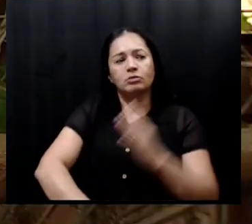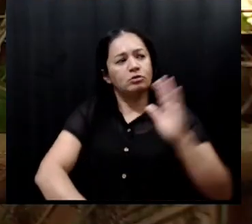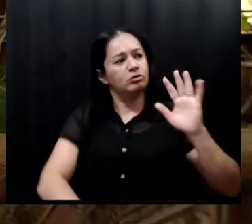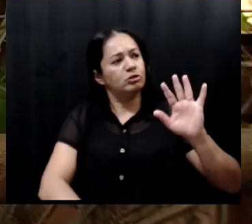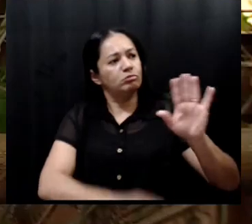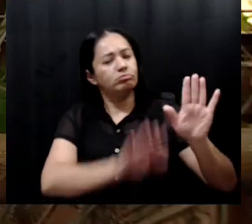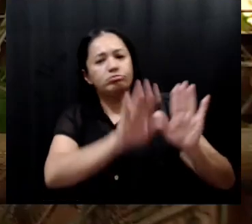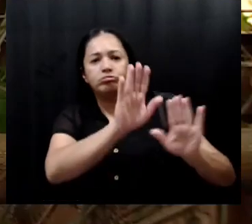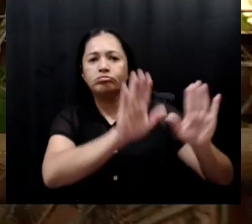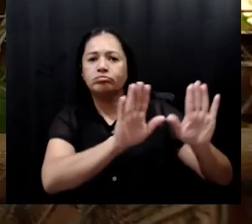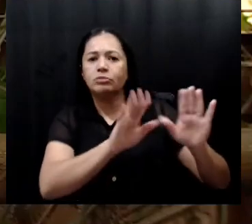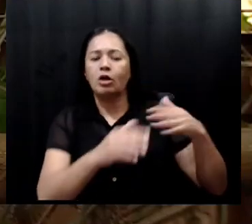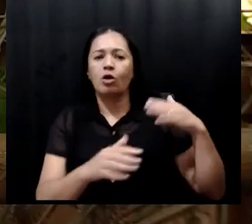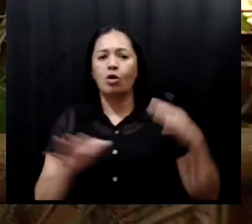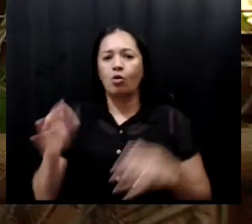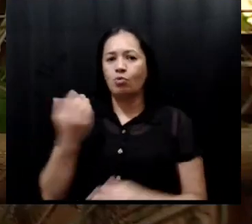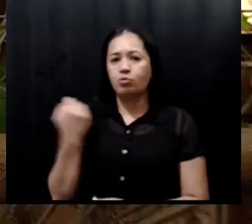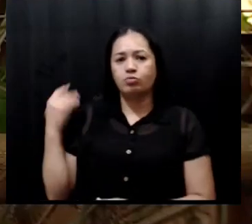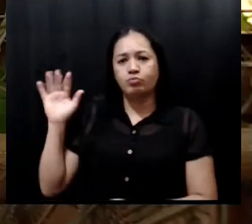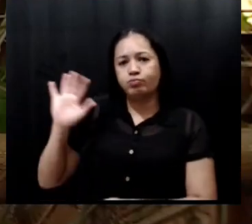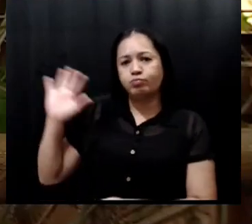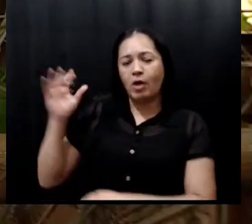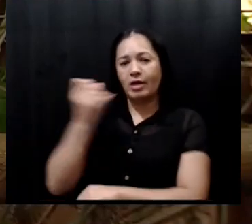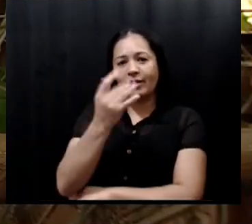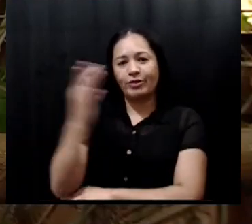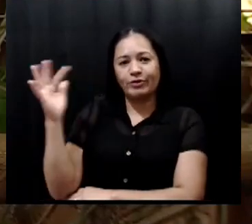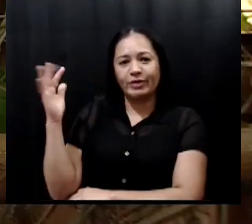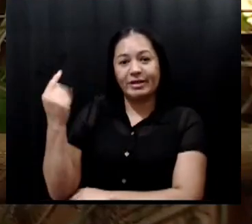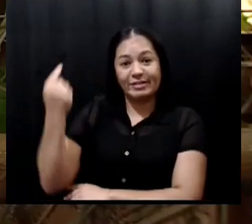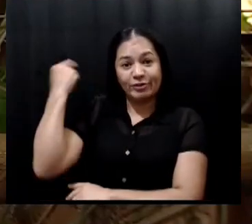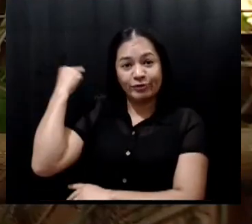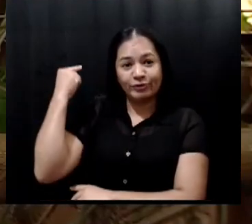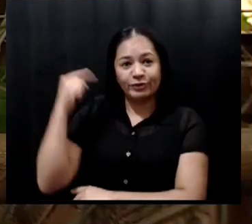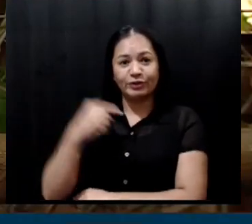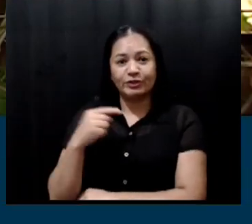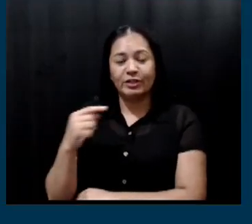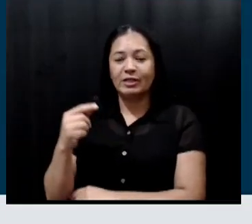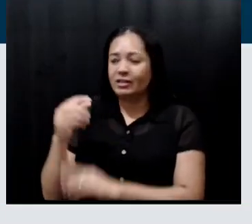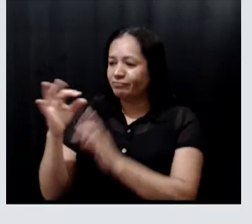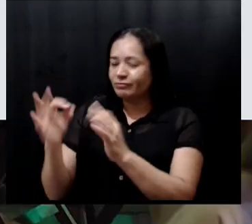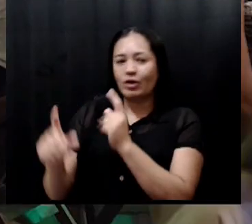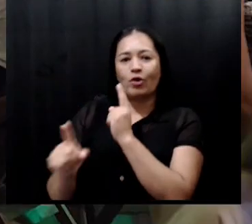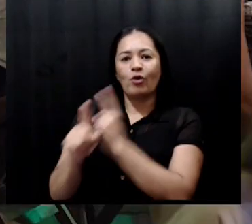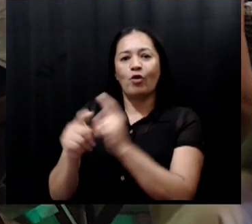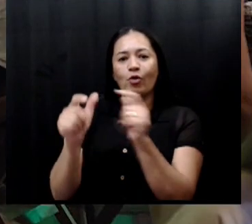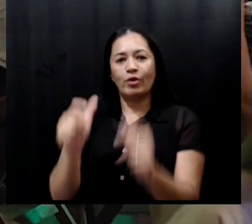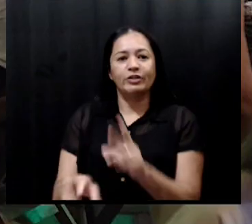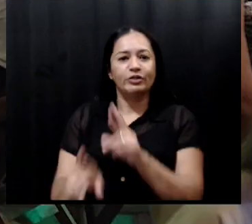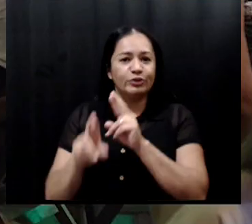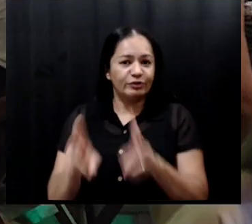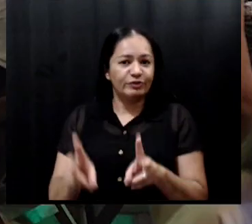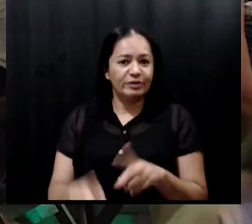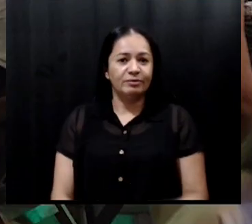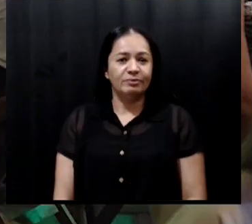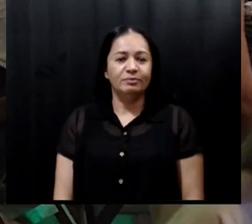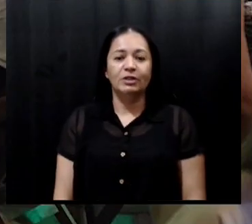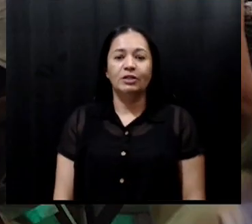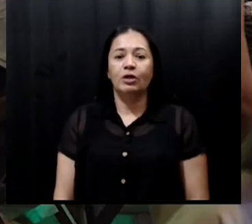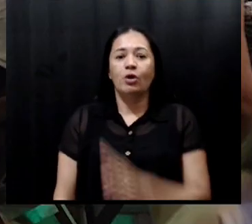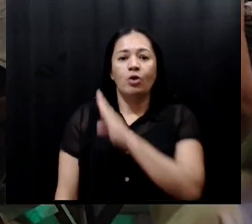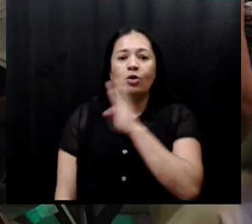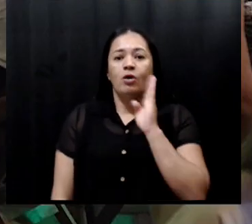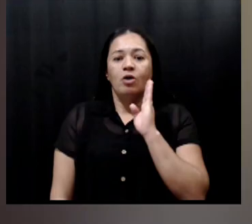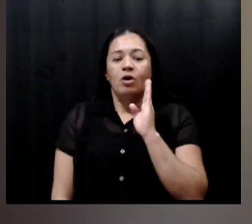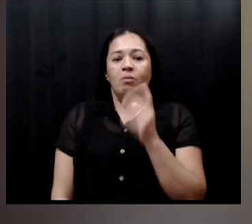natureza. Então a gente pegou aqui porque a gente achou que poderia ser um diferencial para a gente. O bar estava aberto há pouco tempo.